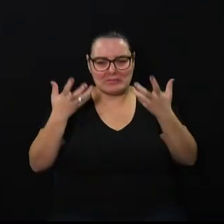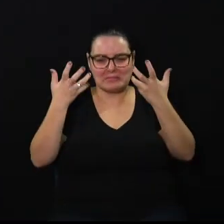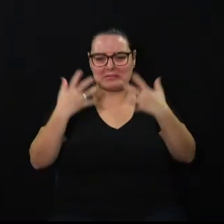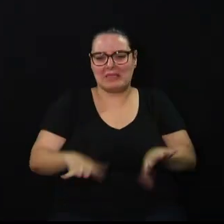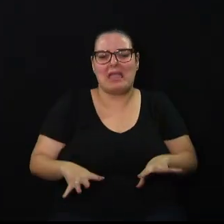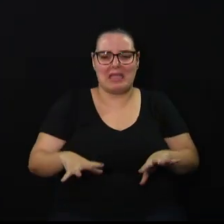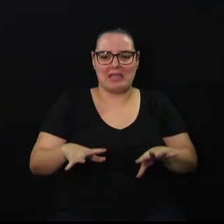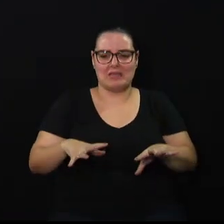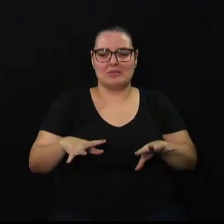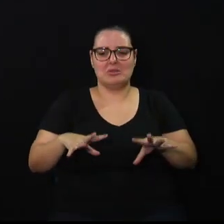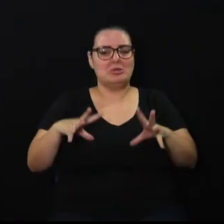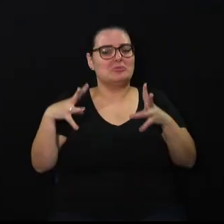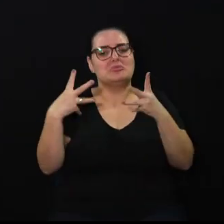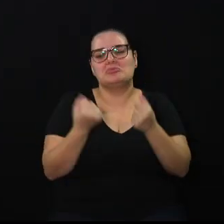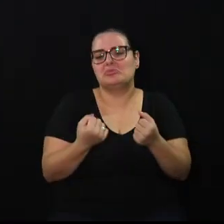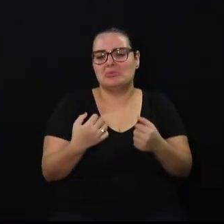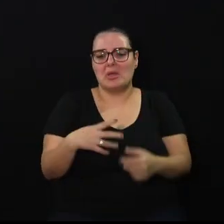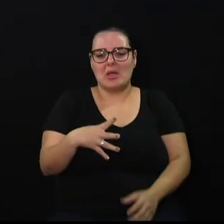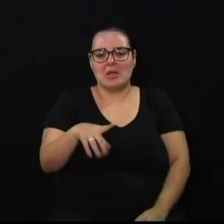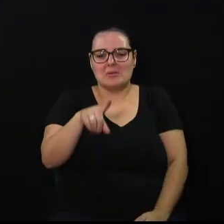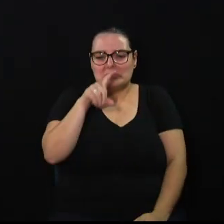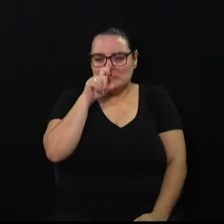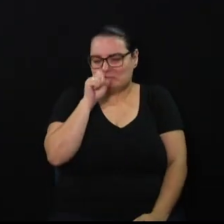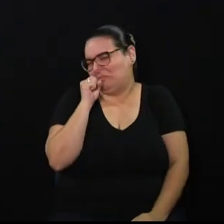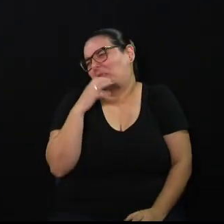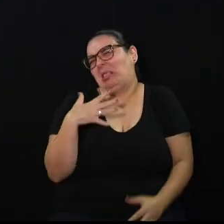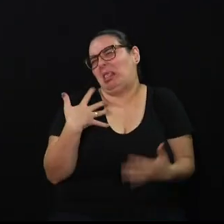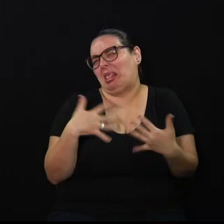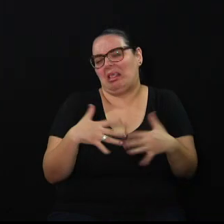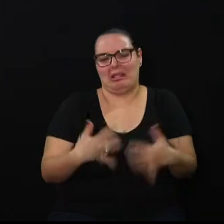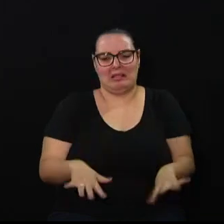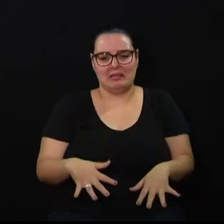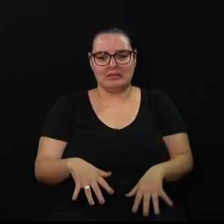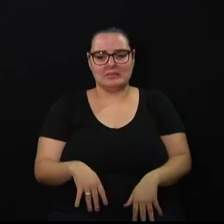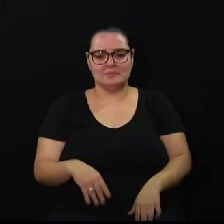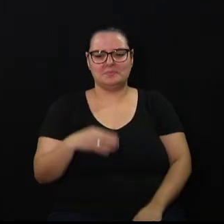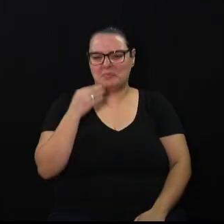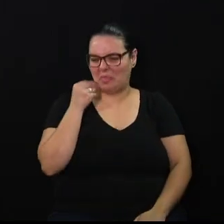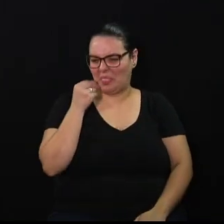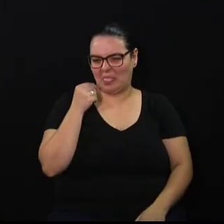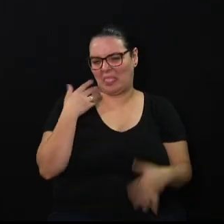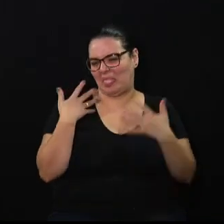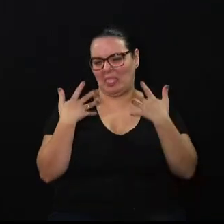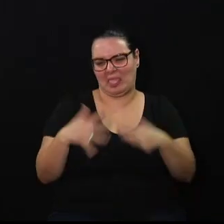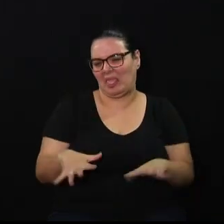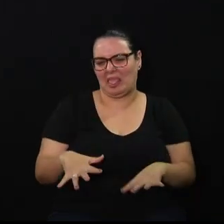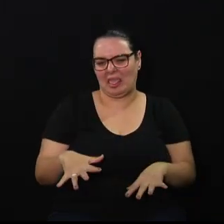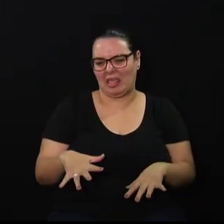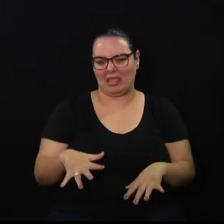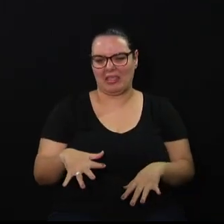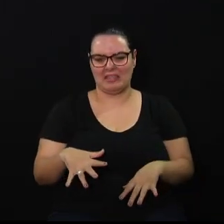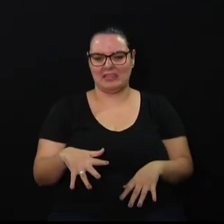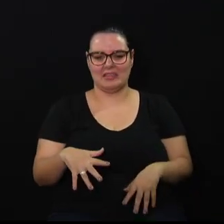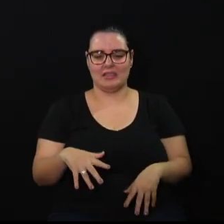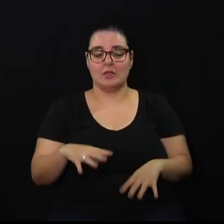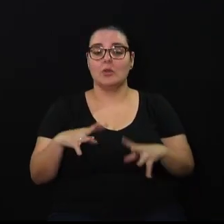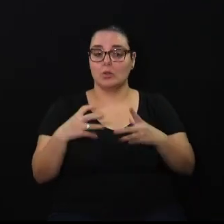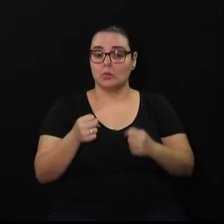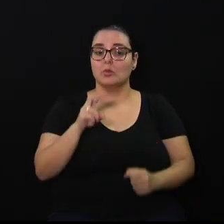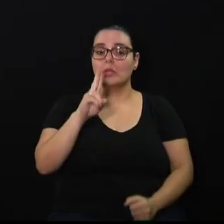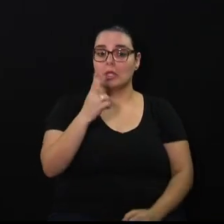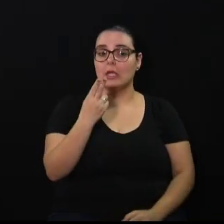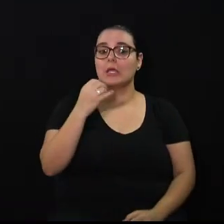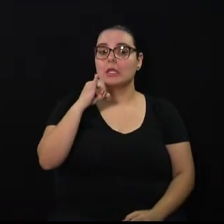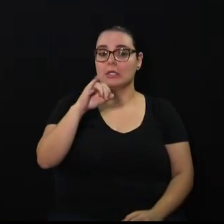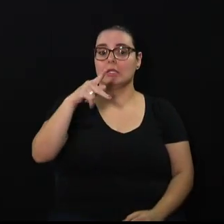totalmente doloroso o cheiro que não suporta o sabor que não suporta das da comida então essa isso